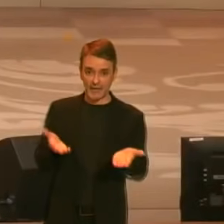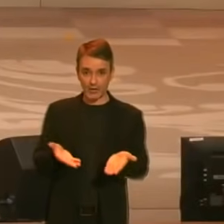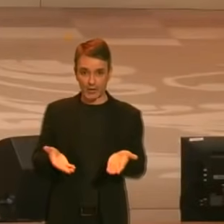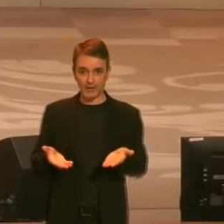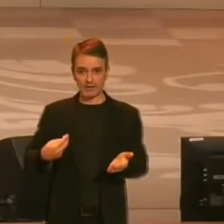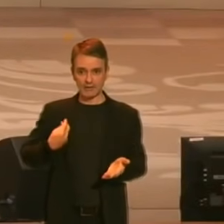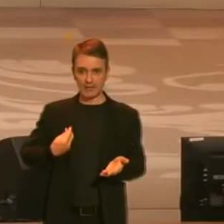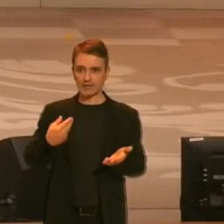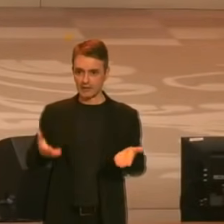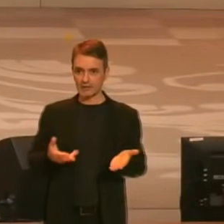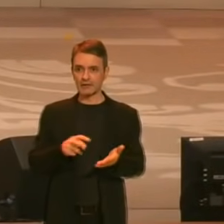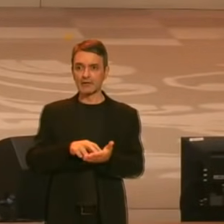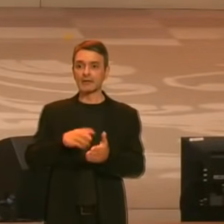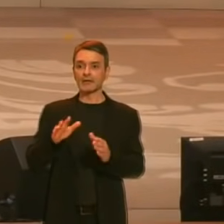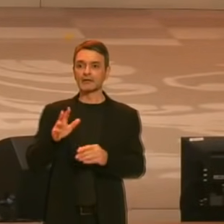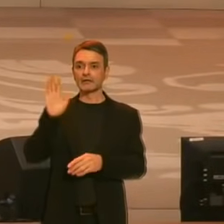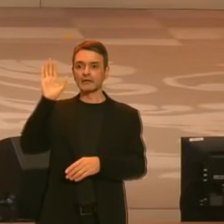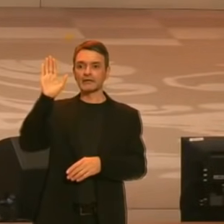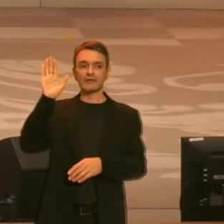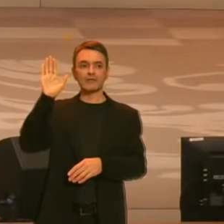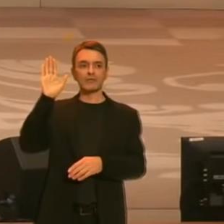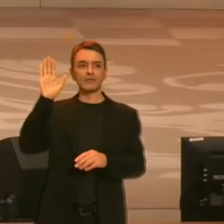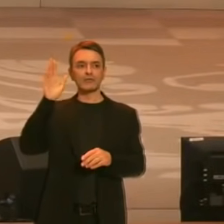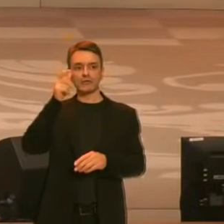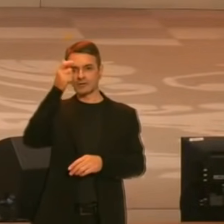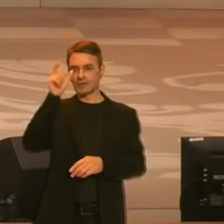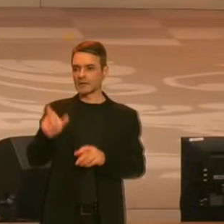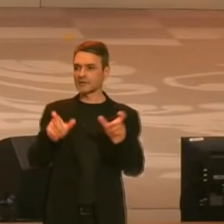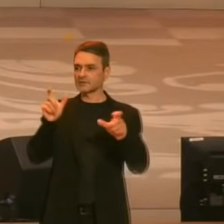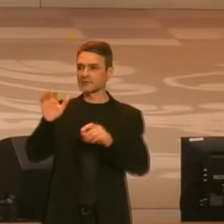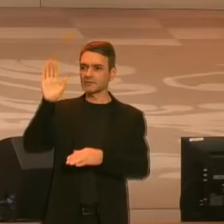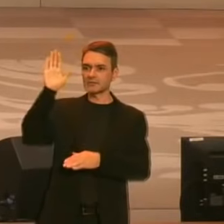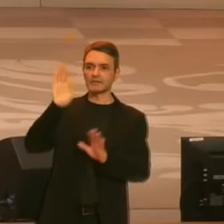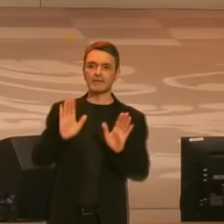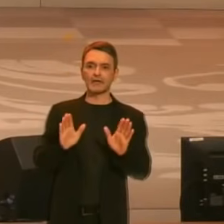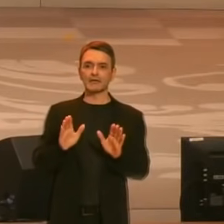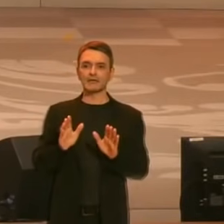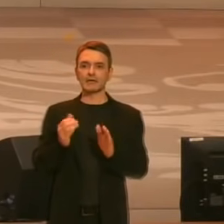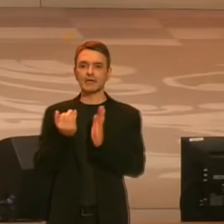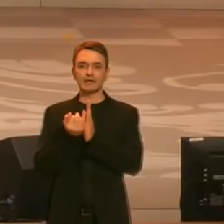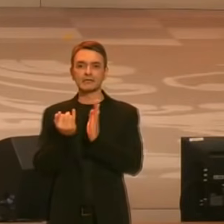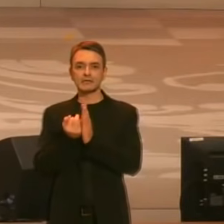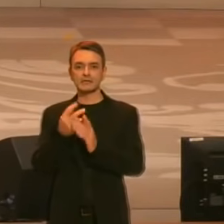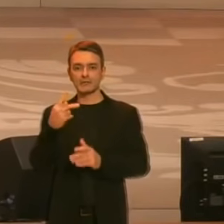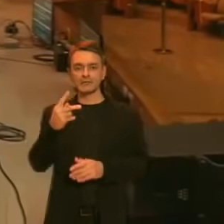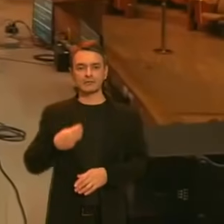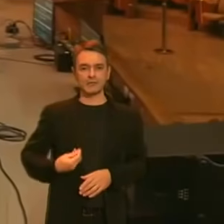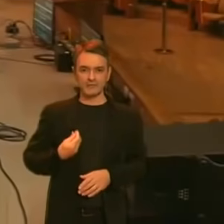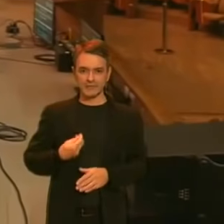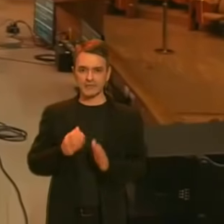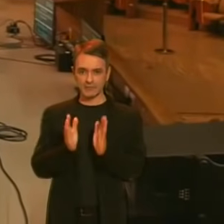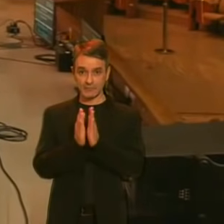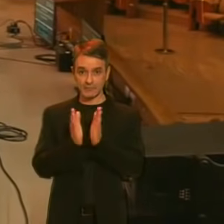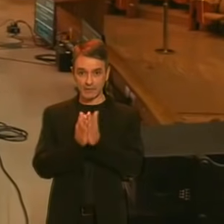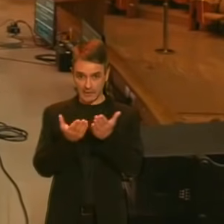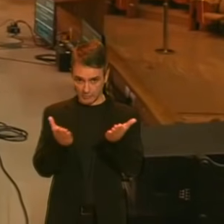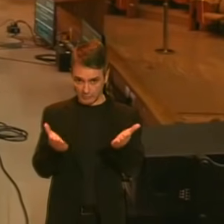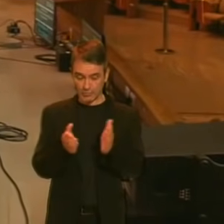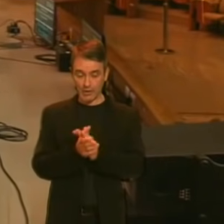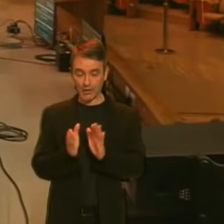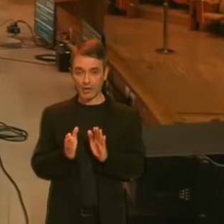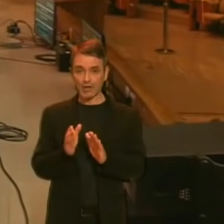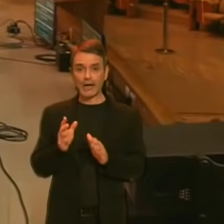orar por você, aquelas pessoas que levantaram a sua mão, eu quero interceder pela sua vida, a gente vai orar junto. Se você está em casa,